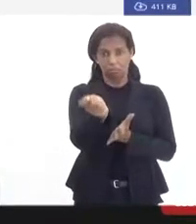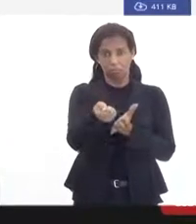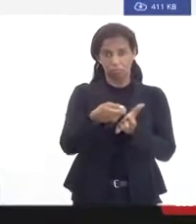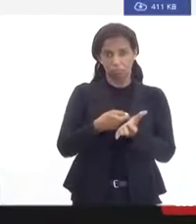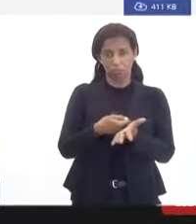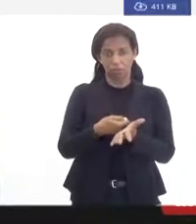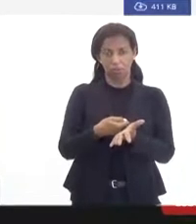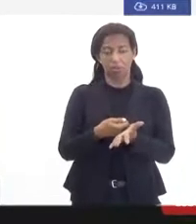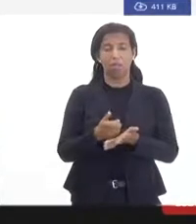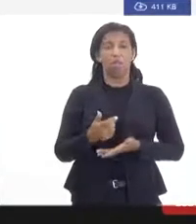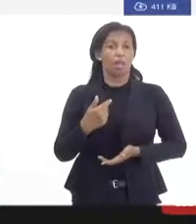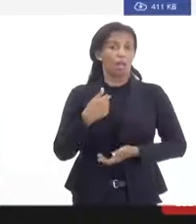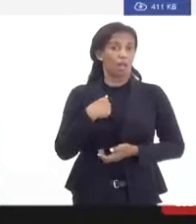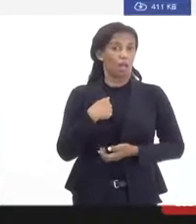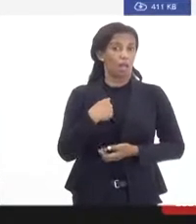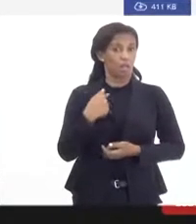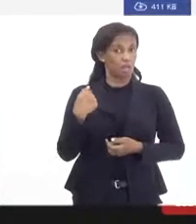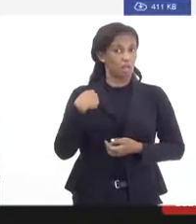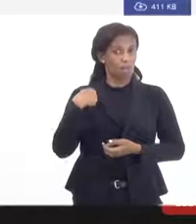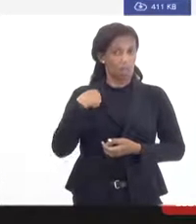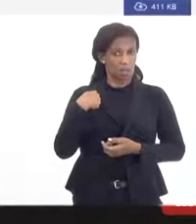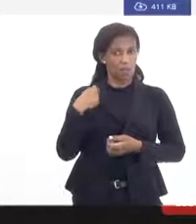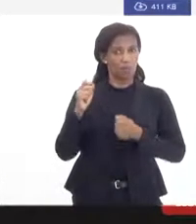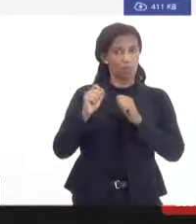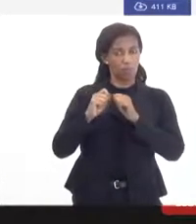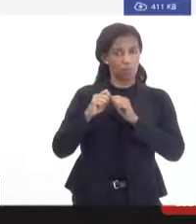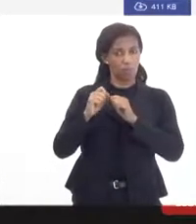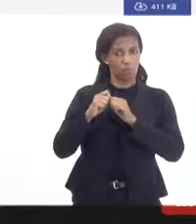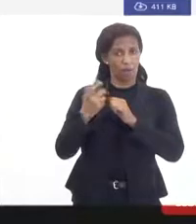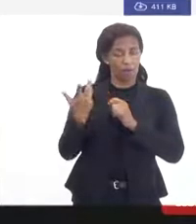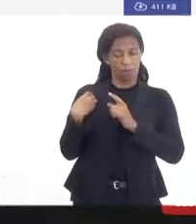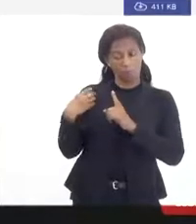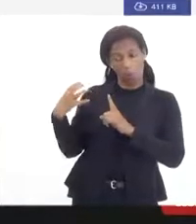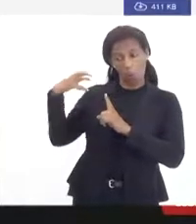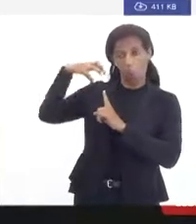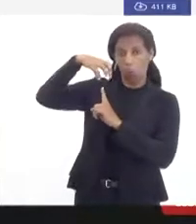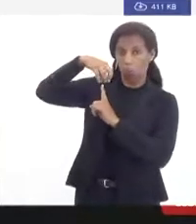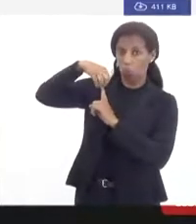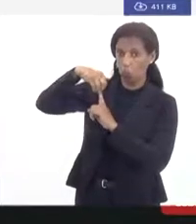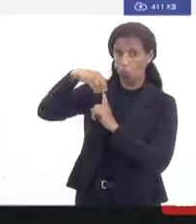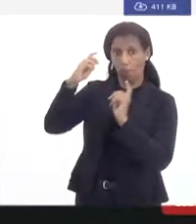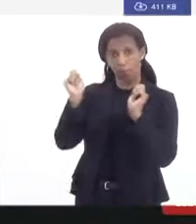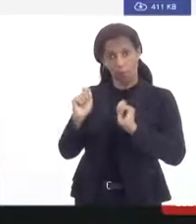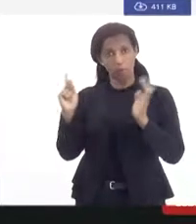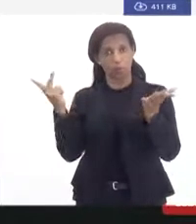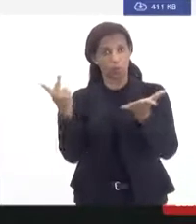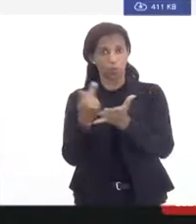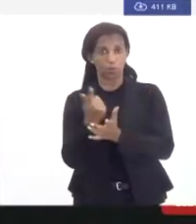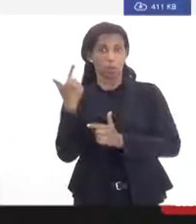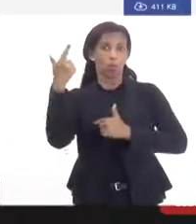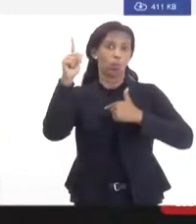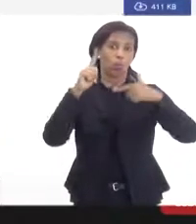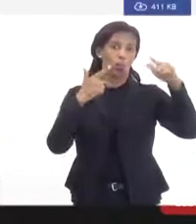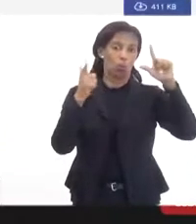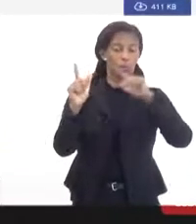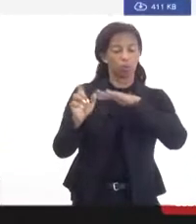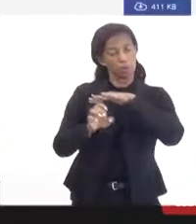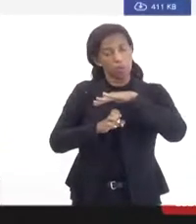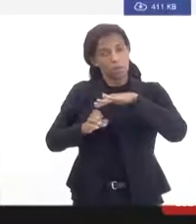aqui eu já faço minha meia-culpa caso eu tenha, por algum equívoco, não tenha visualizado outras